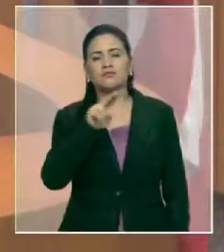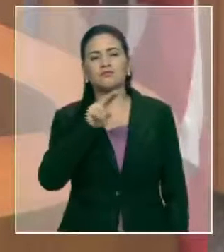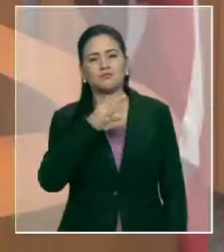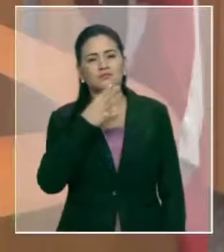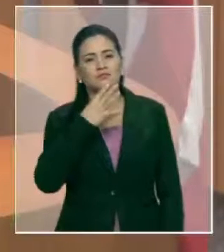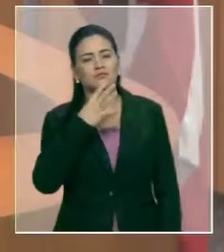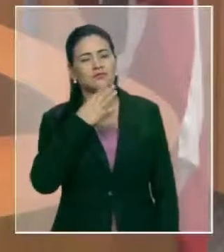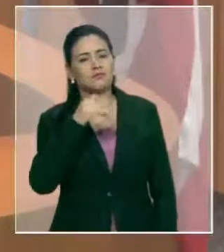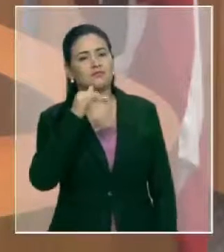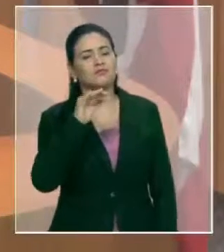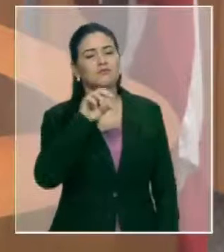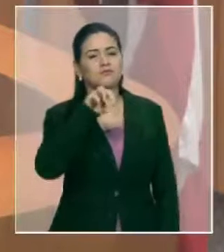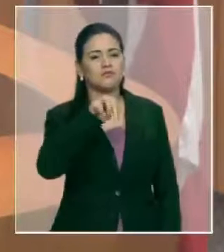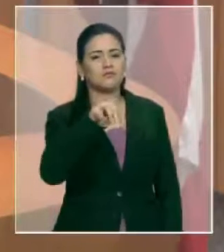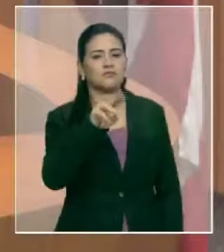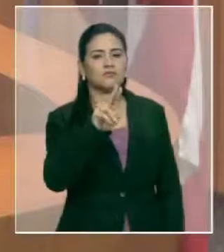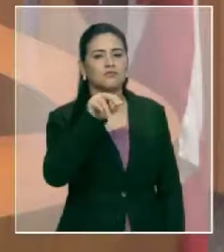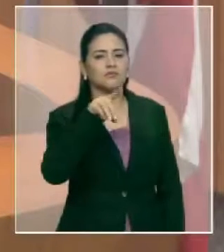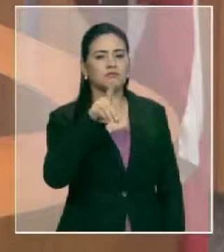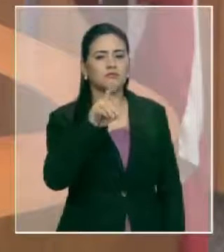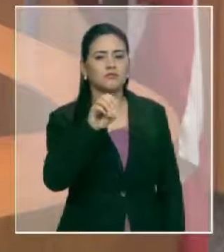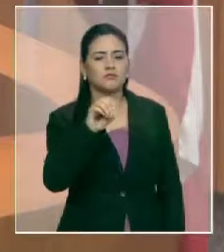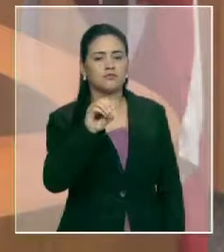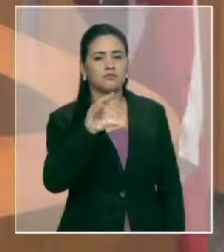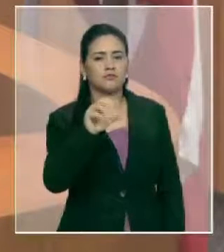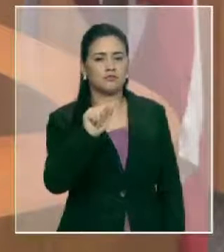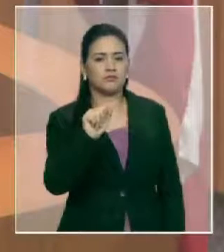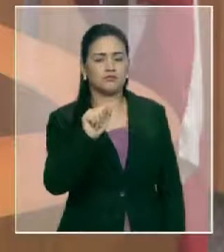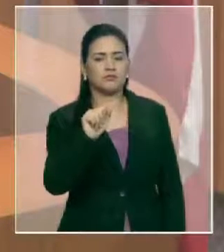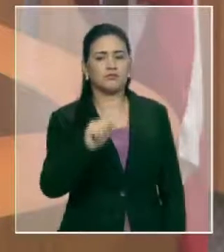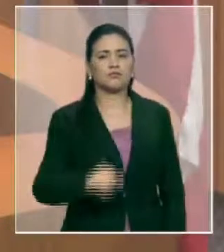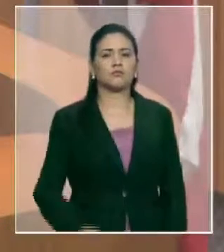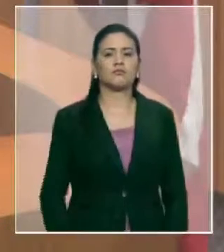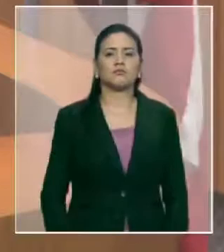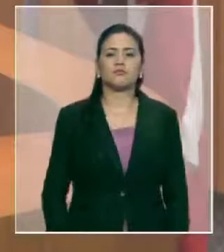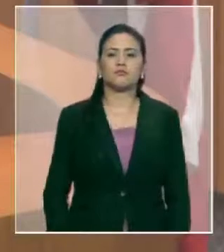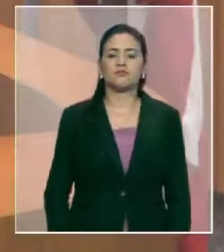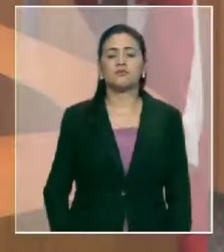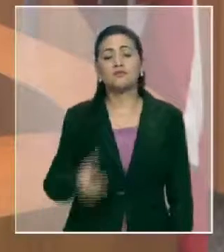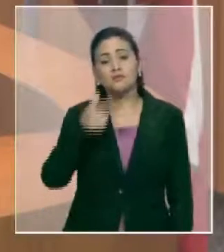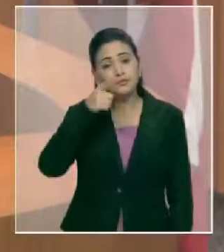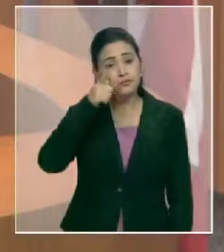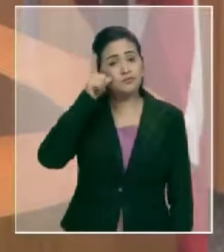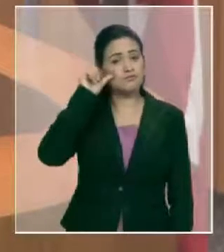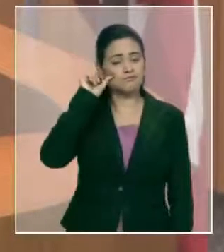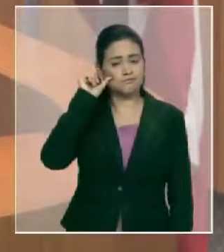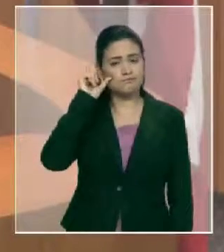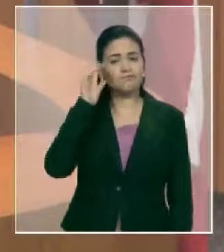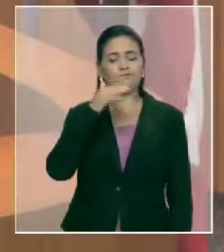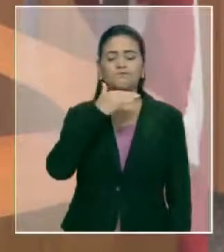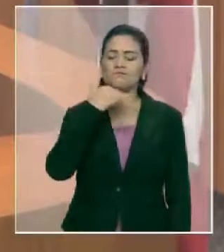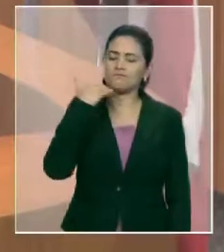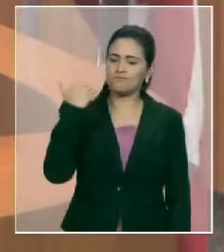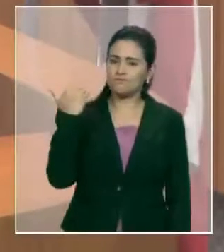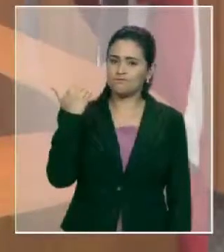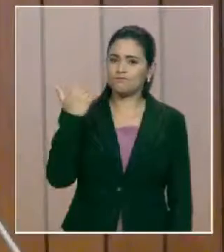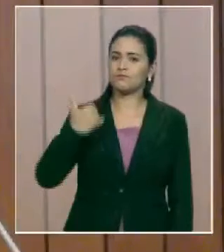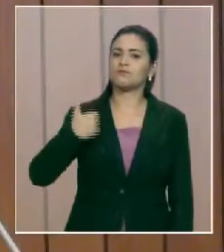Faleceu ontem, aos 89 anos de idade, e certamente